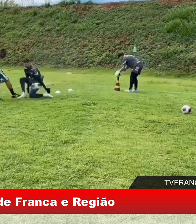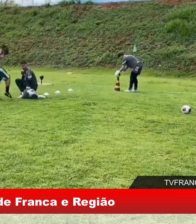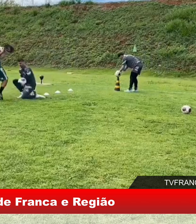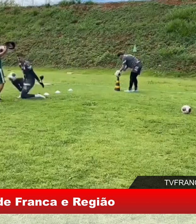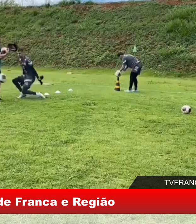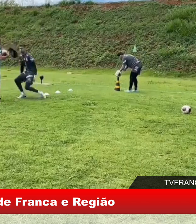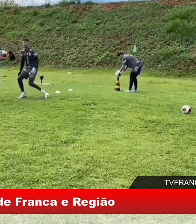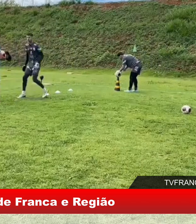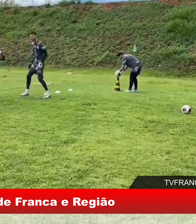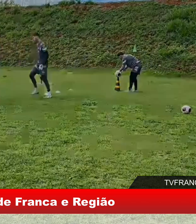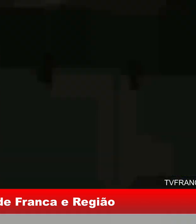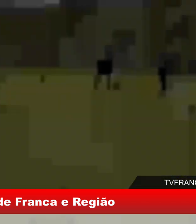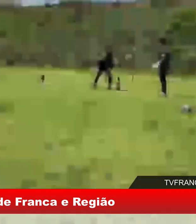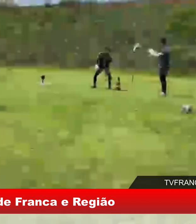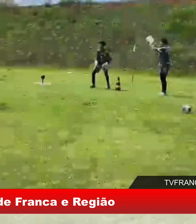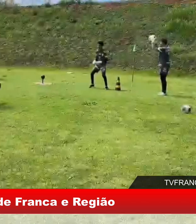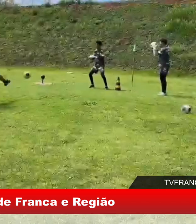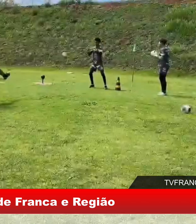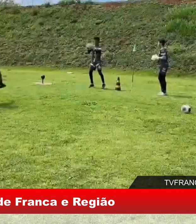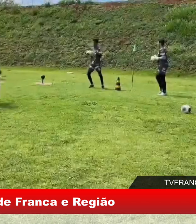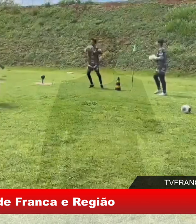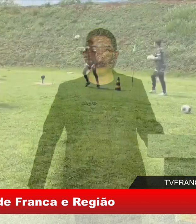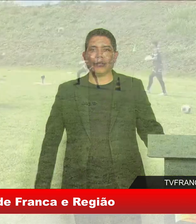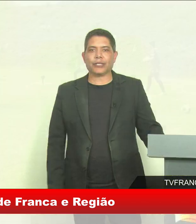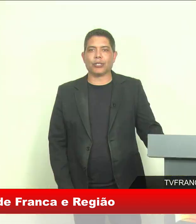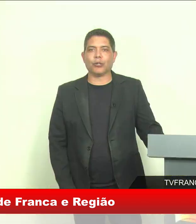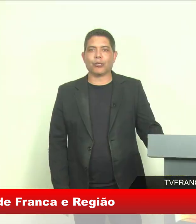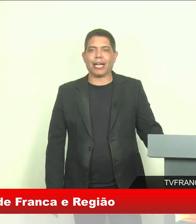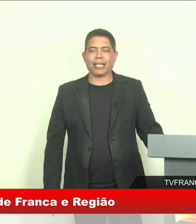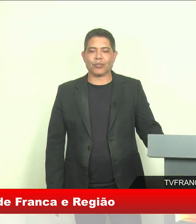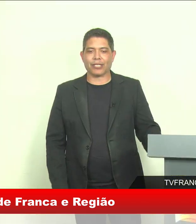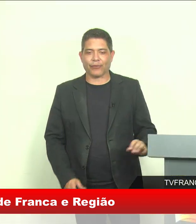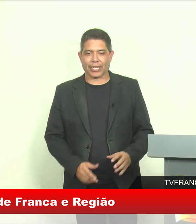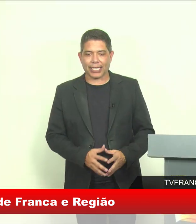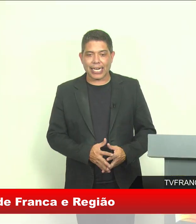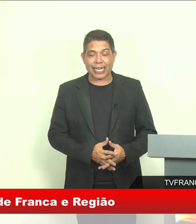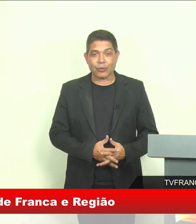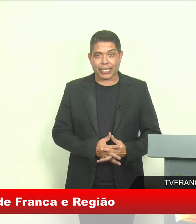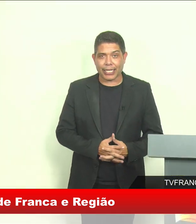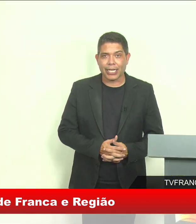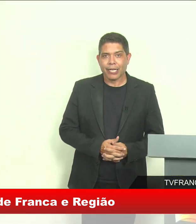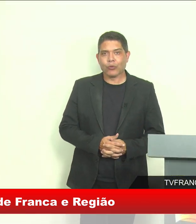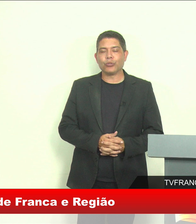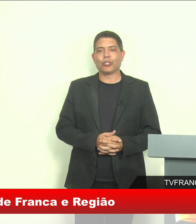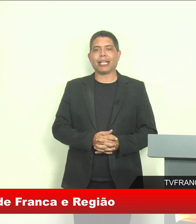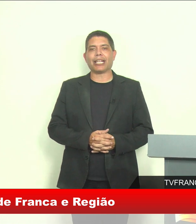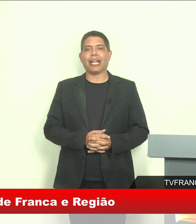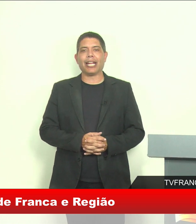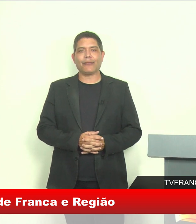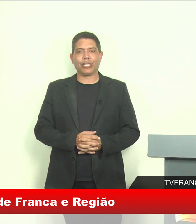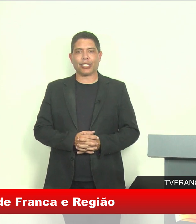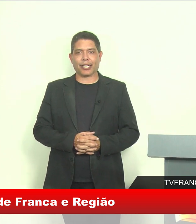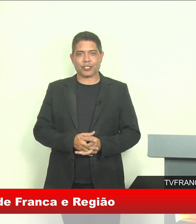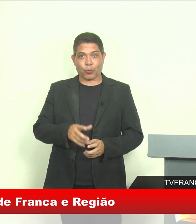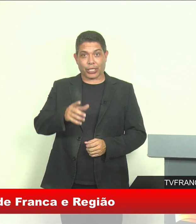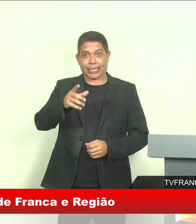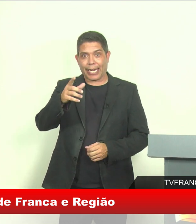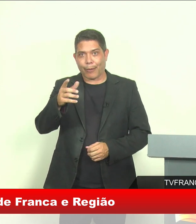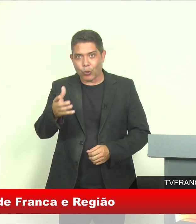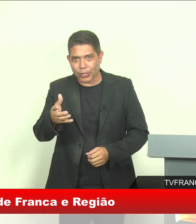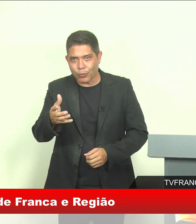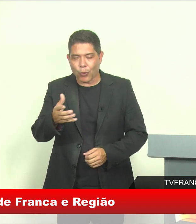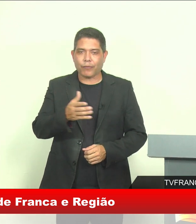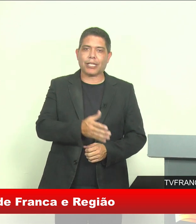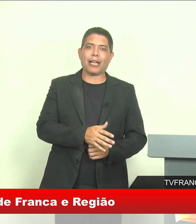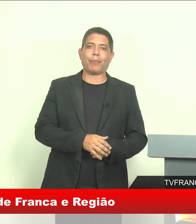a sua primeira fase da copinha. Tudo isso e muito mais, você fica ligado aqui no JR23, porque tá